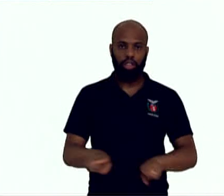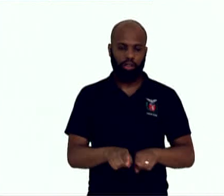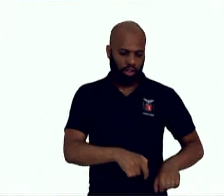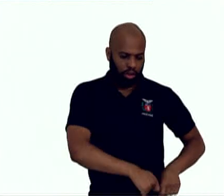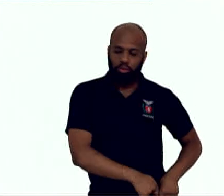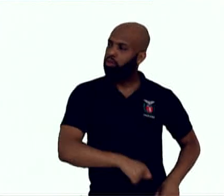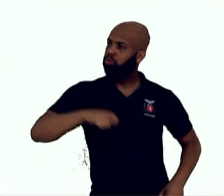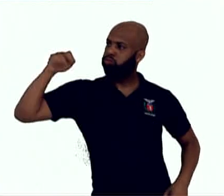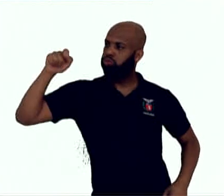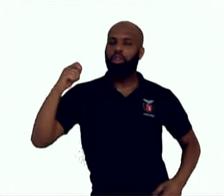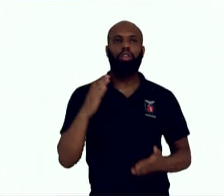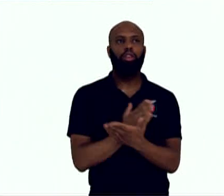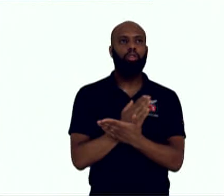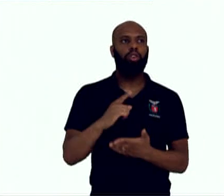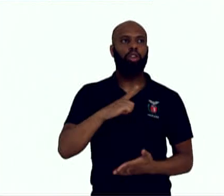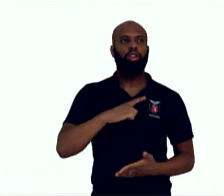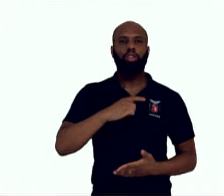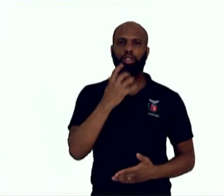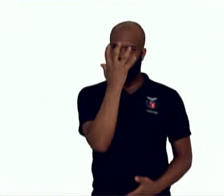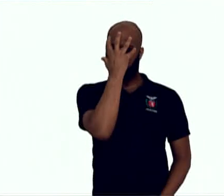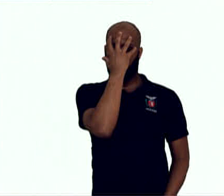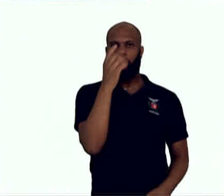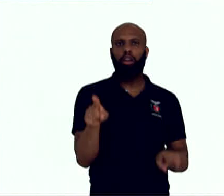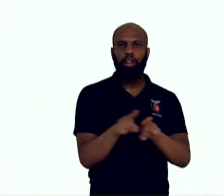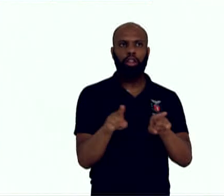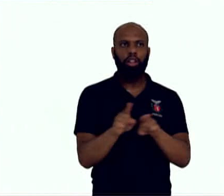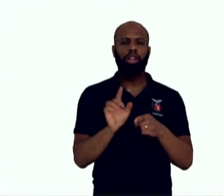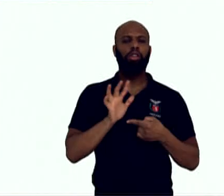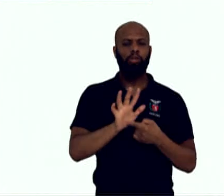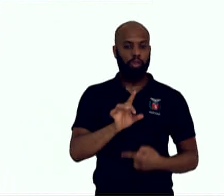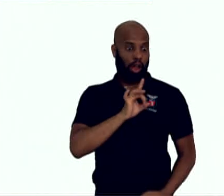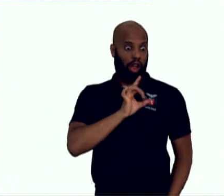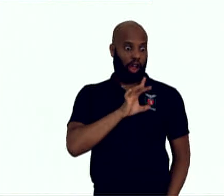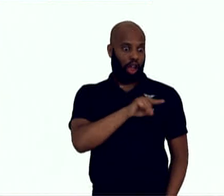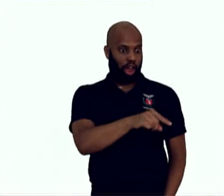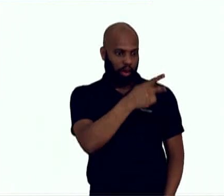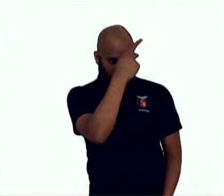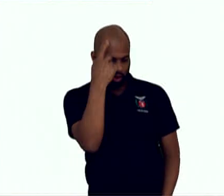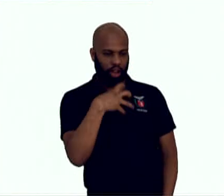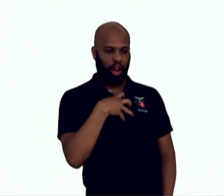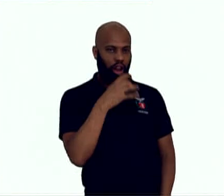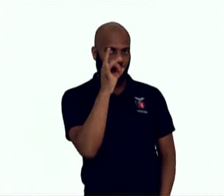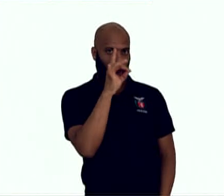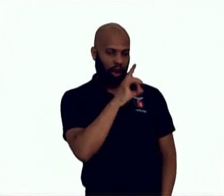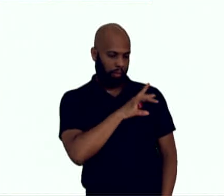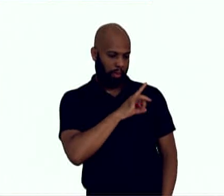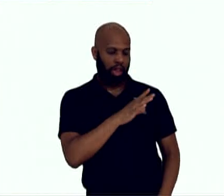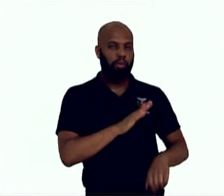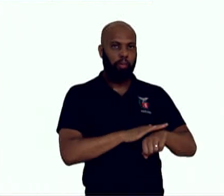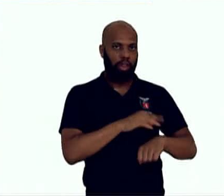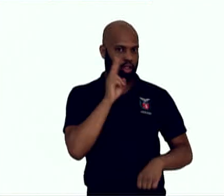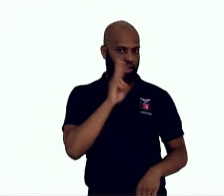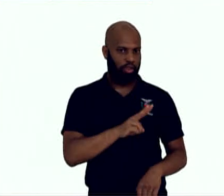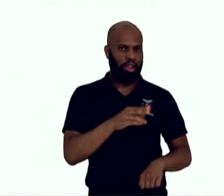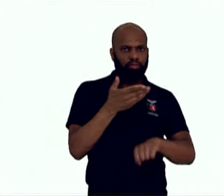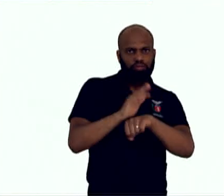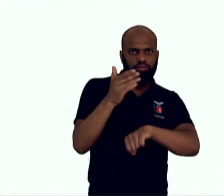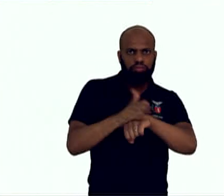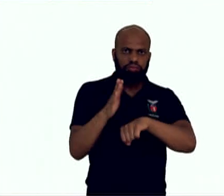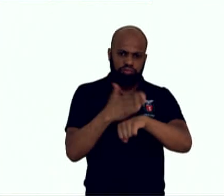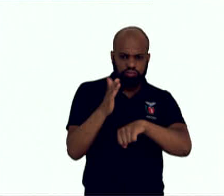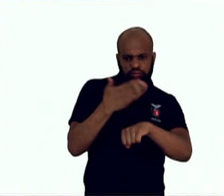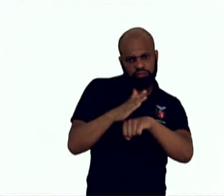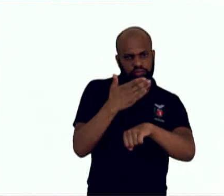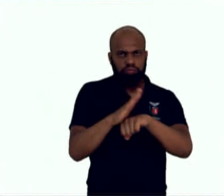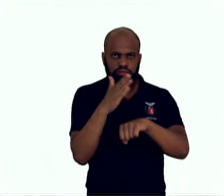espadas. Alguns usavam uma espécie de máscaras para representar temor mesmo ao seu inimigo. Eles eram treinados, se